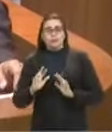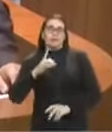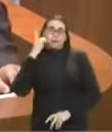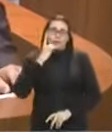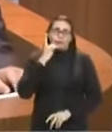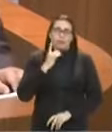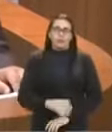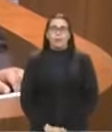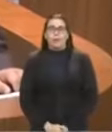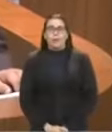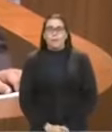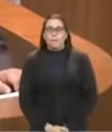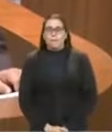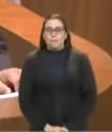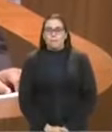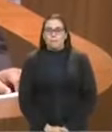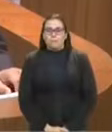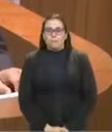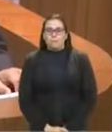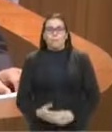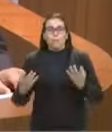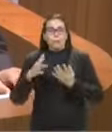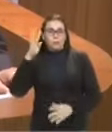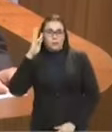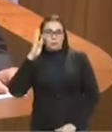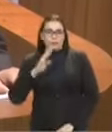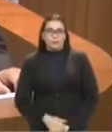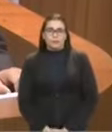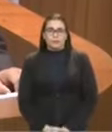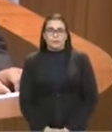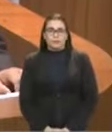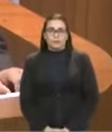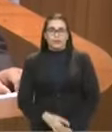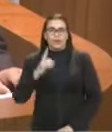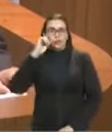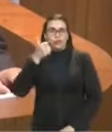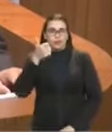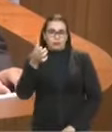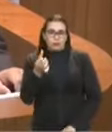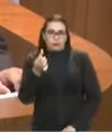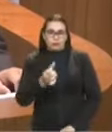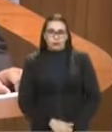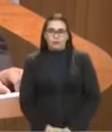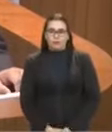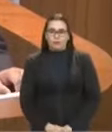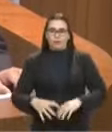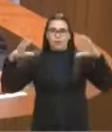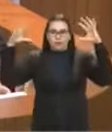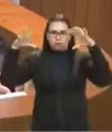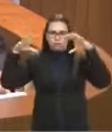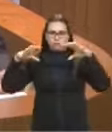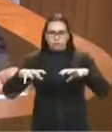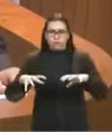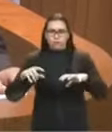hoje, nesta quarta-feira, dia 16, das fortes chuvas que aconteceram na região do